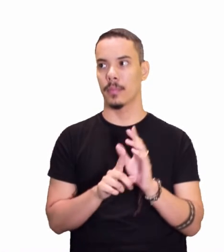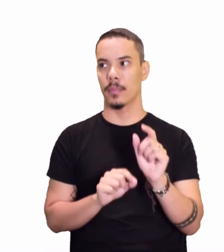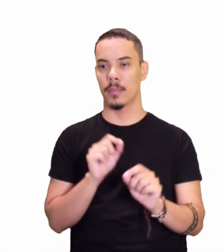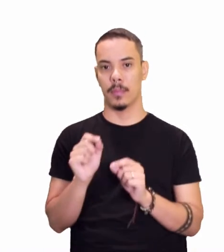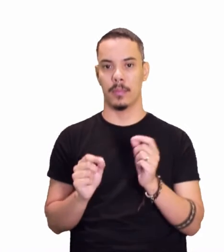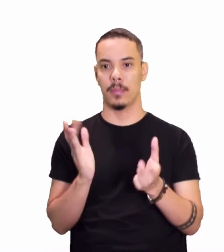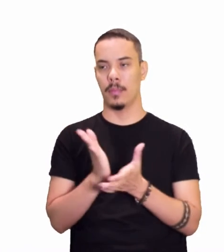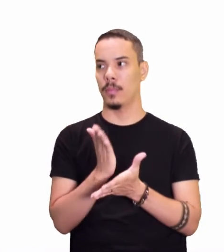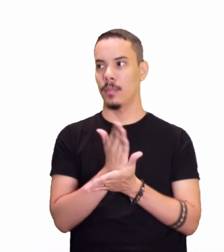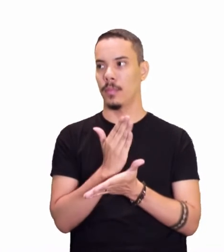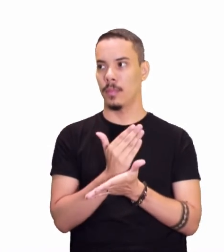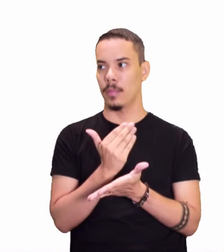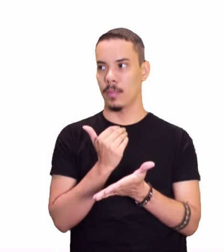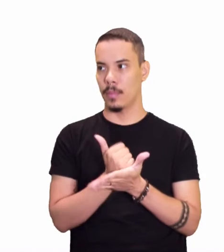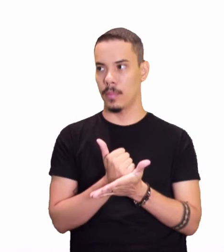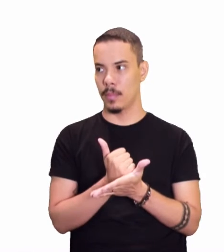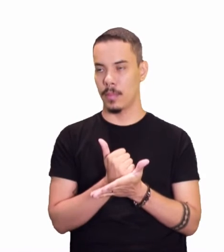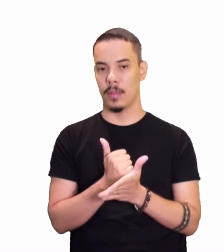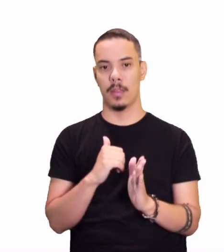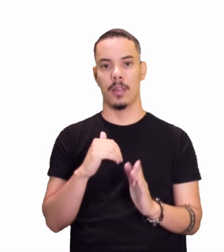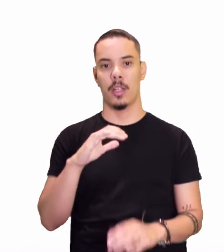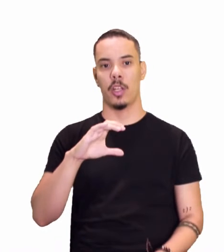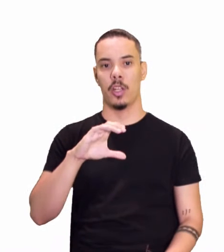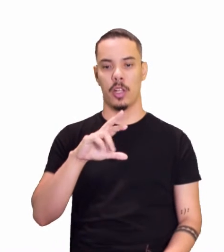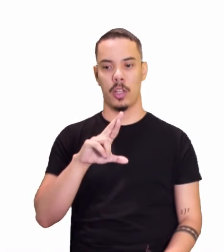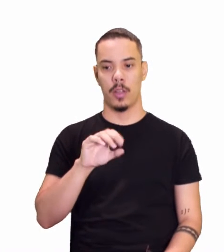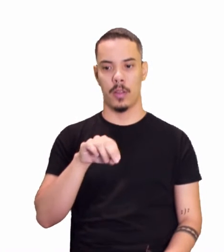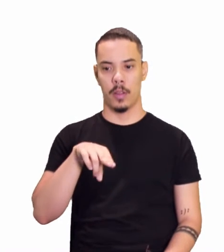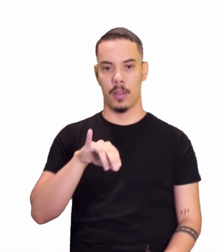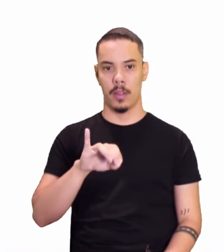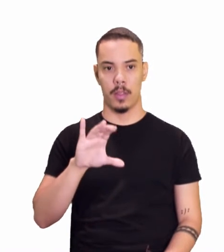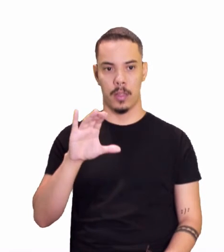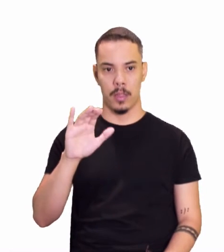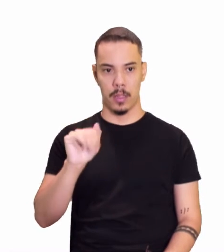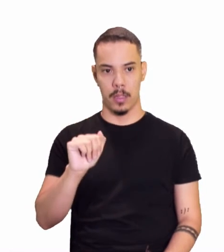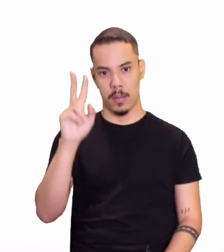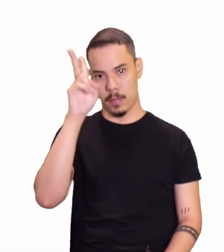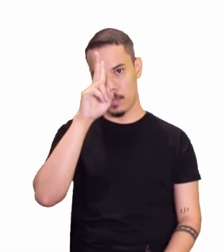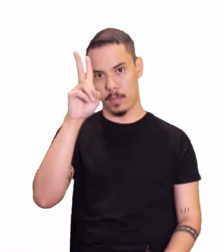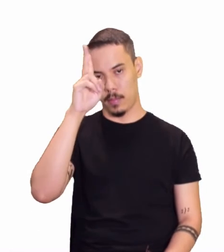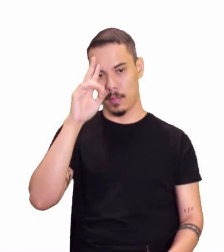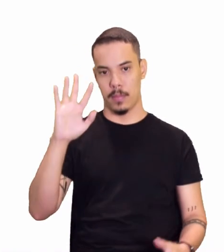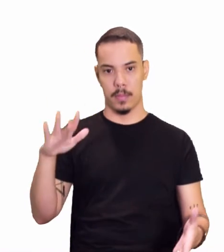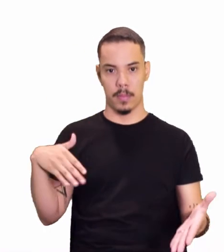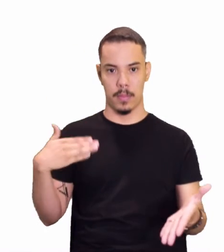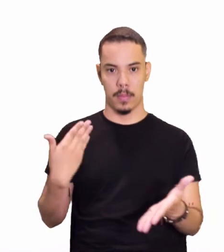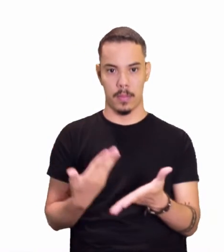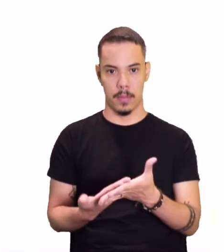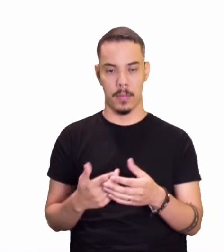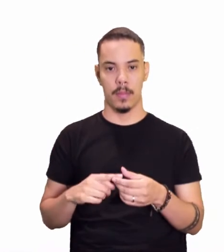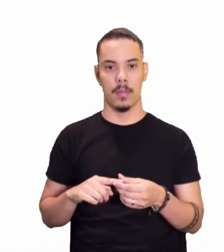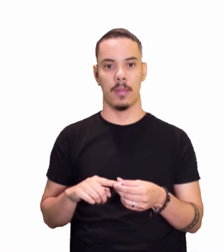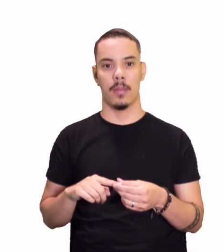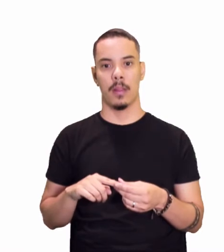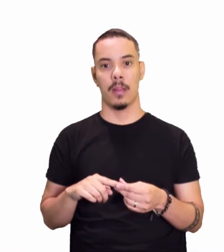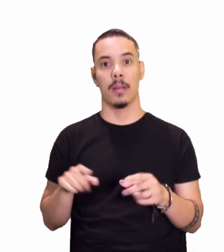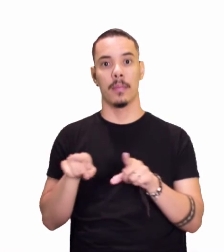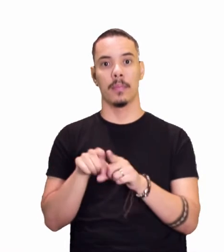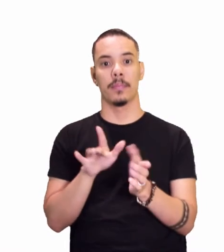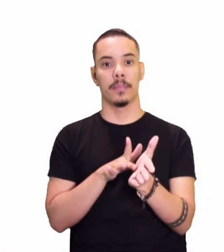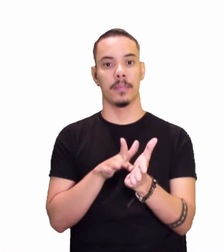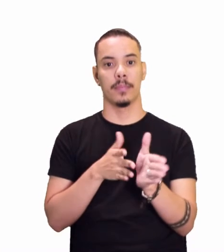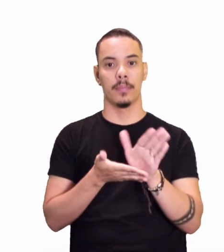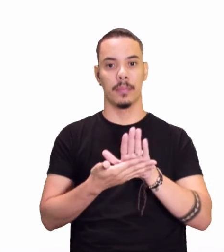dividida entre as crônicas historiográficas e as crônicas ficcionais.